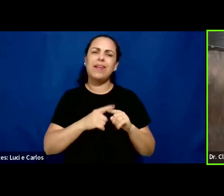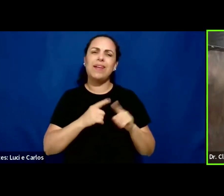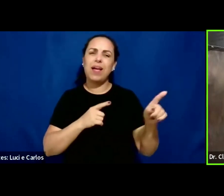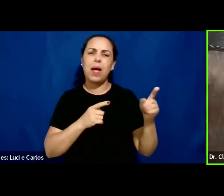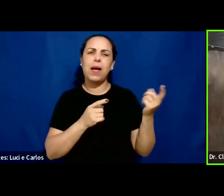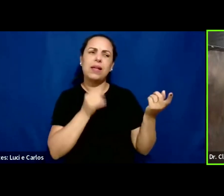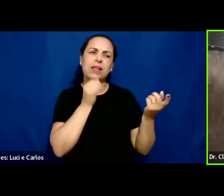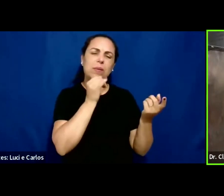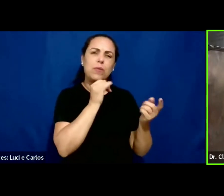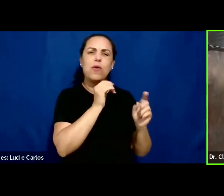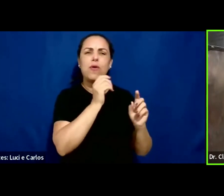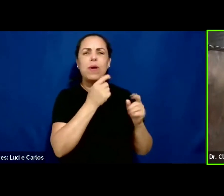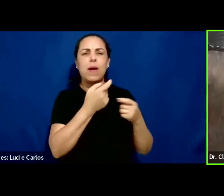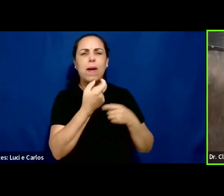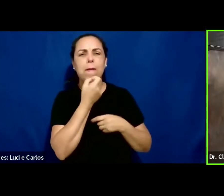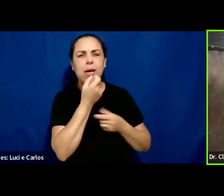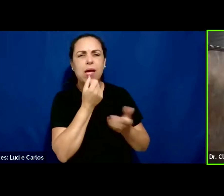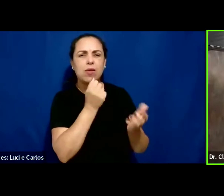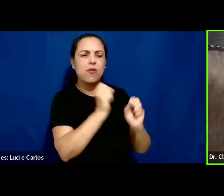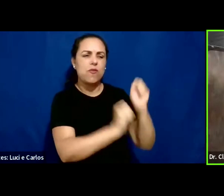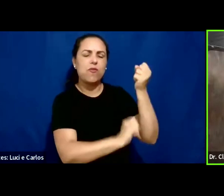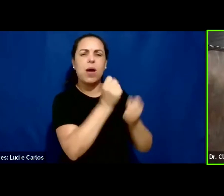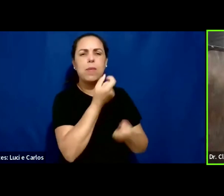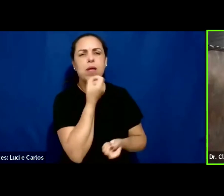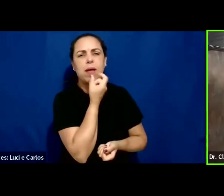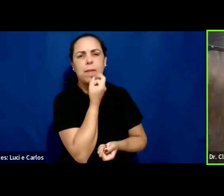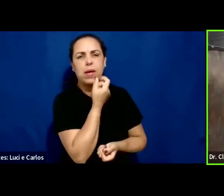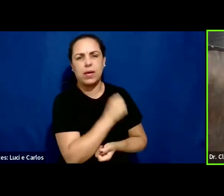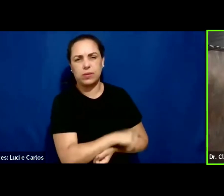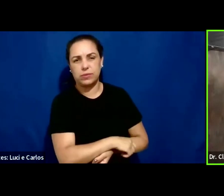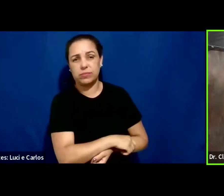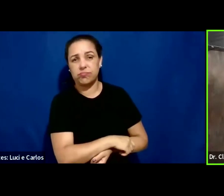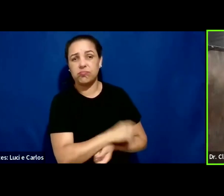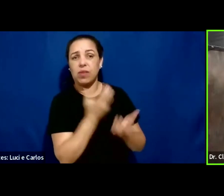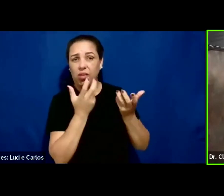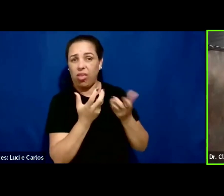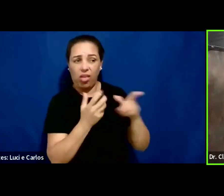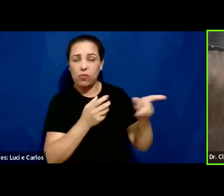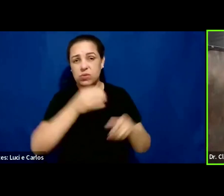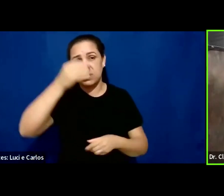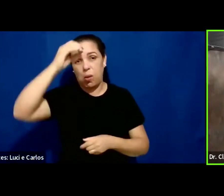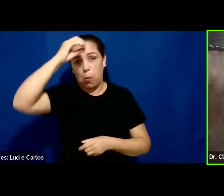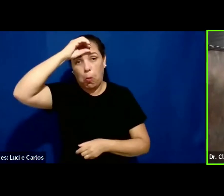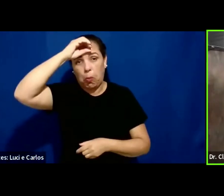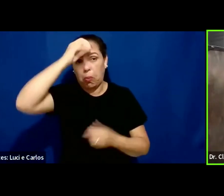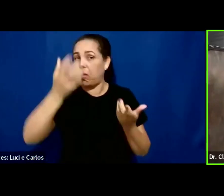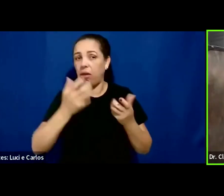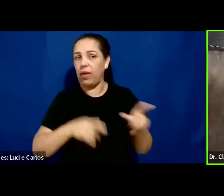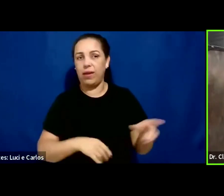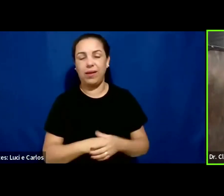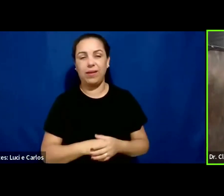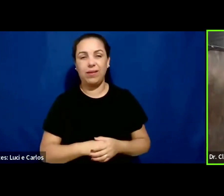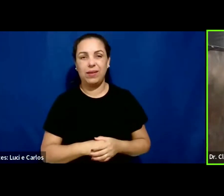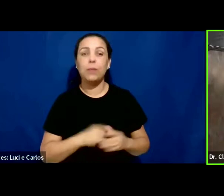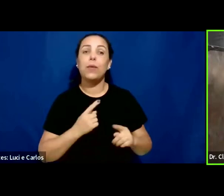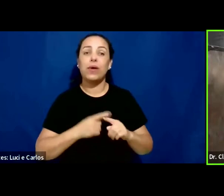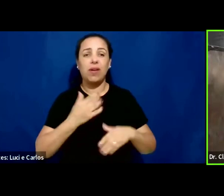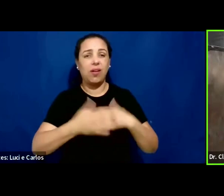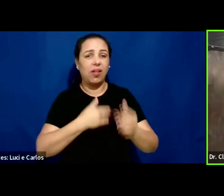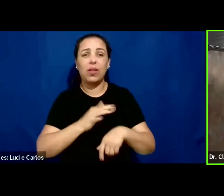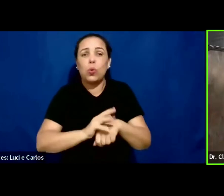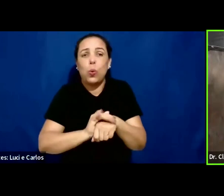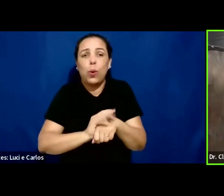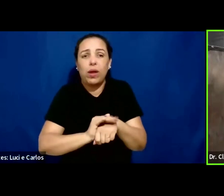outras indústrias, que você não saiba como cuidar do seu maravilhoso intestino. Então, vamos a alguns dados.